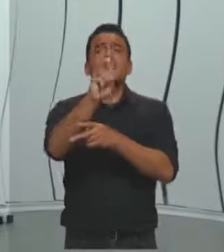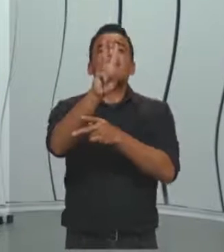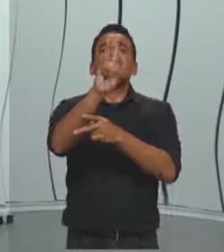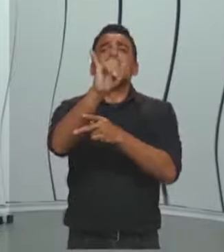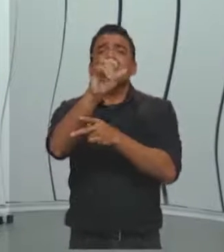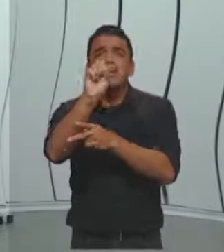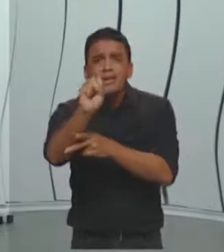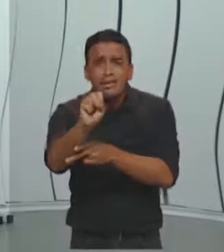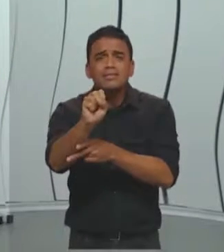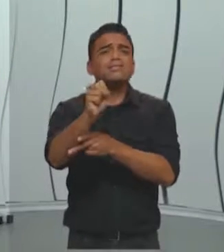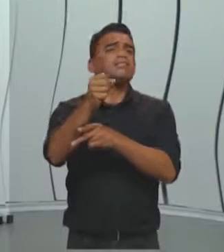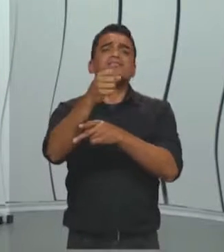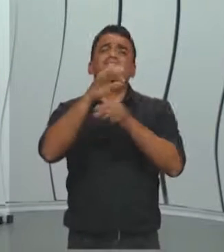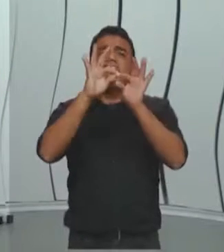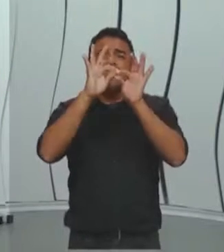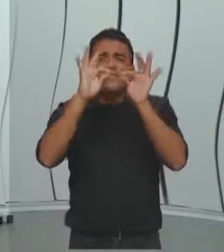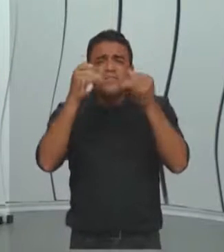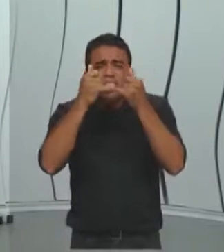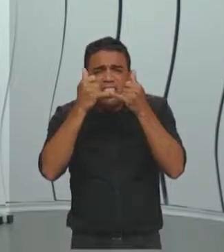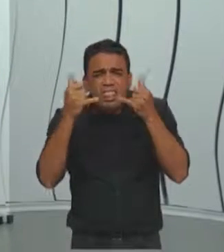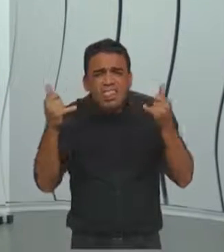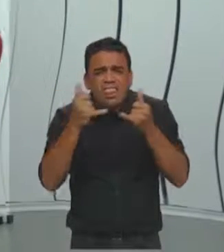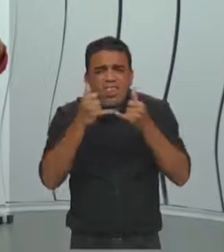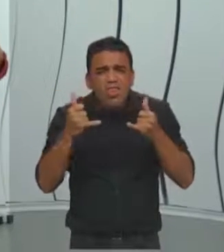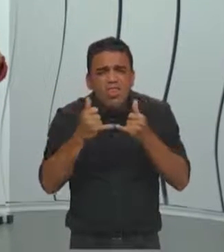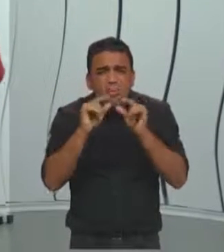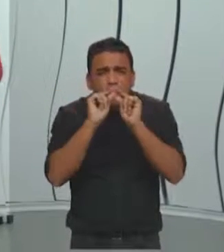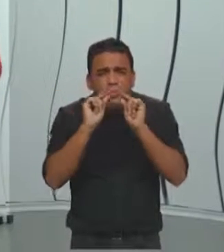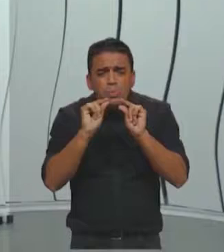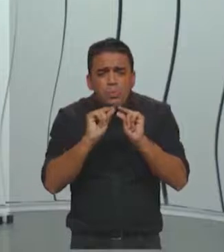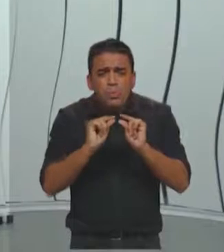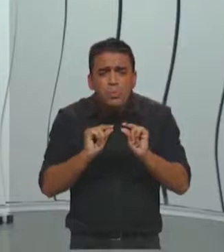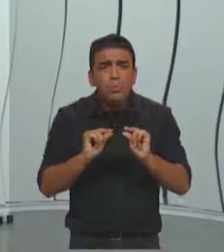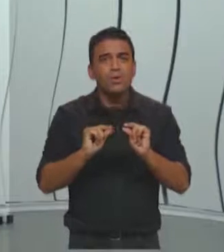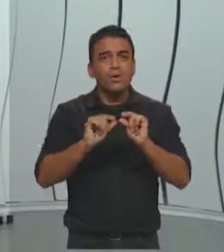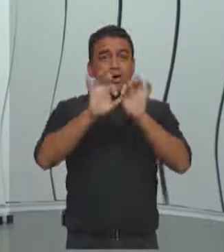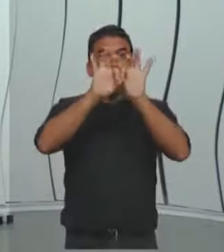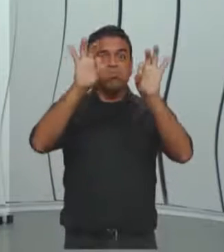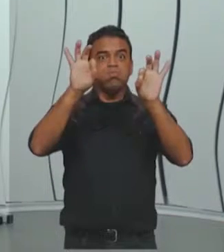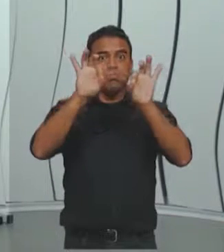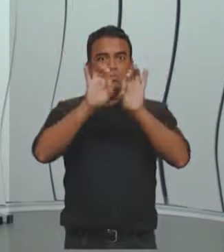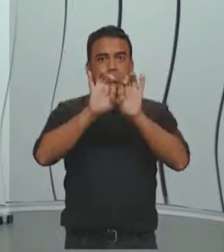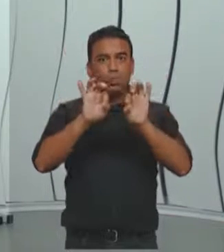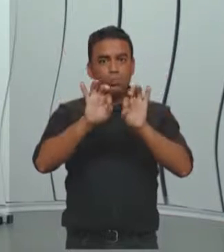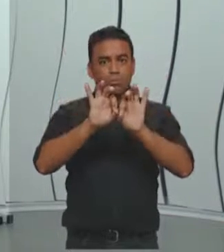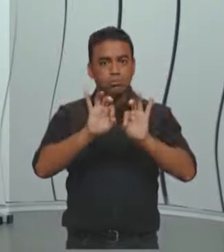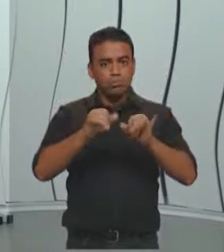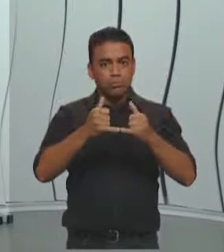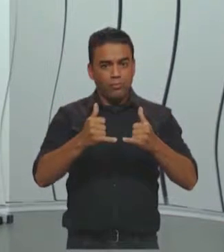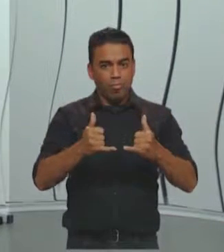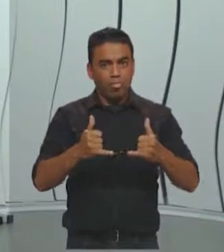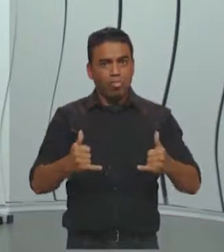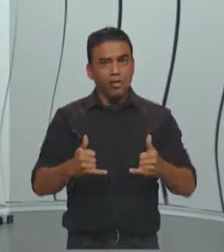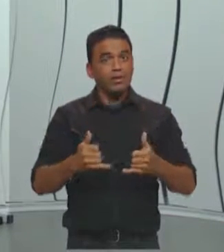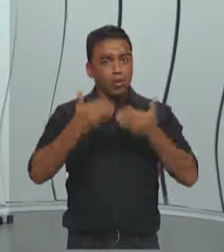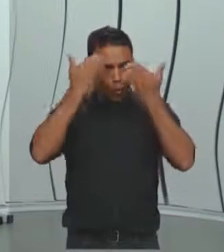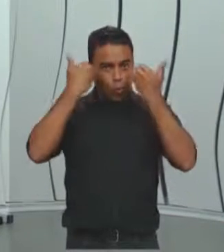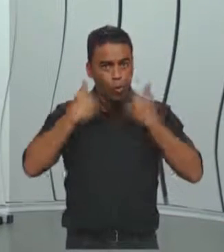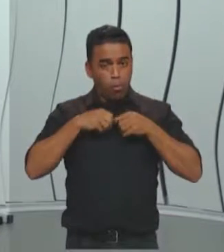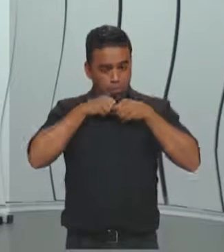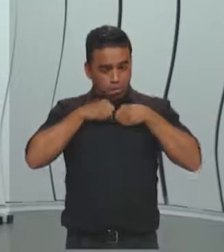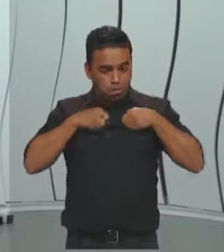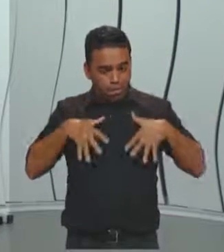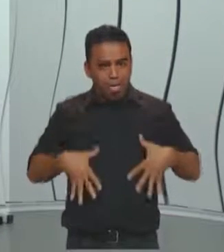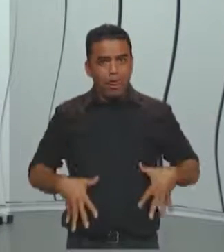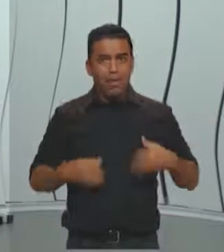os capilares, que são vasos cada vez que vão se afinando, porque todo o nosso corpo ele é irrigado